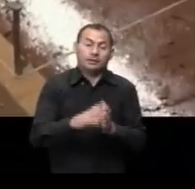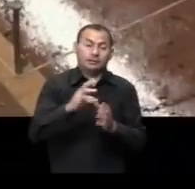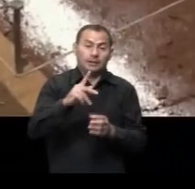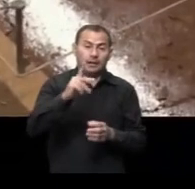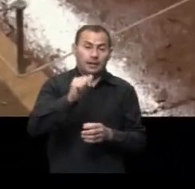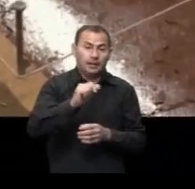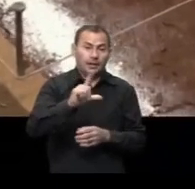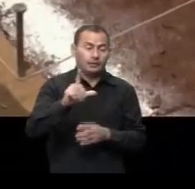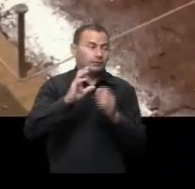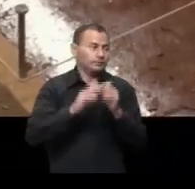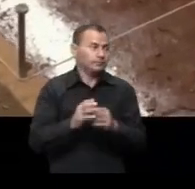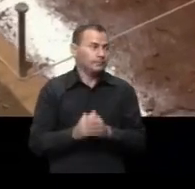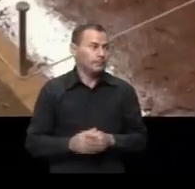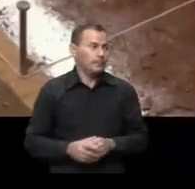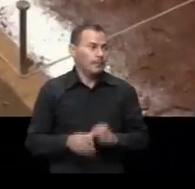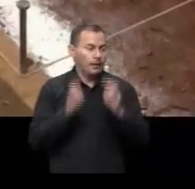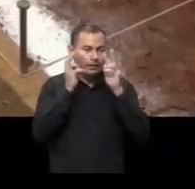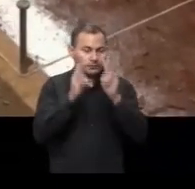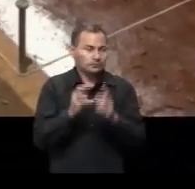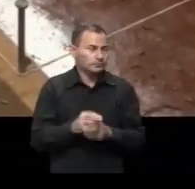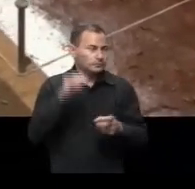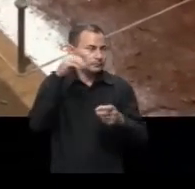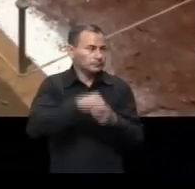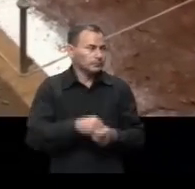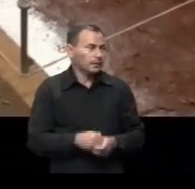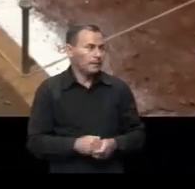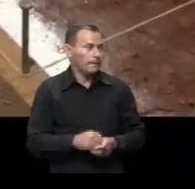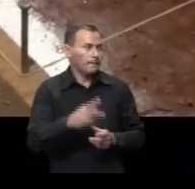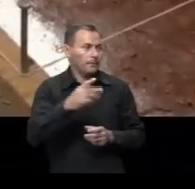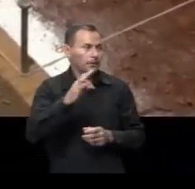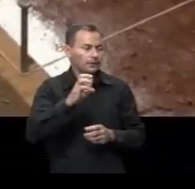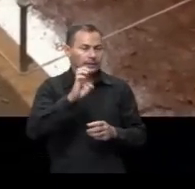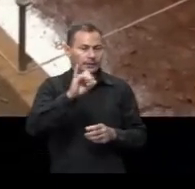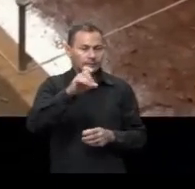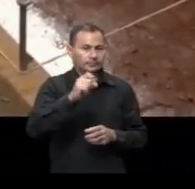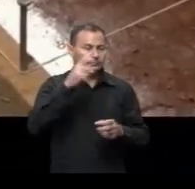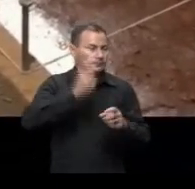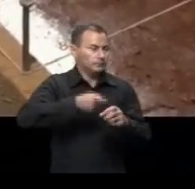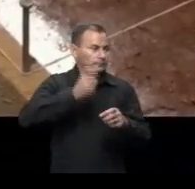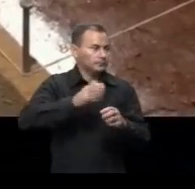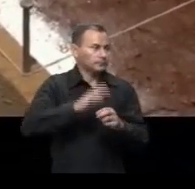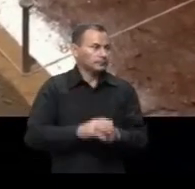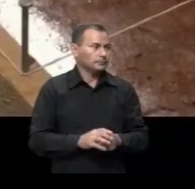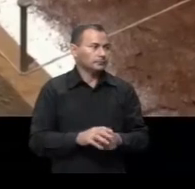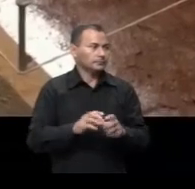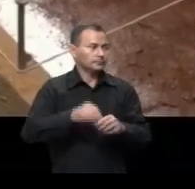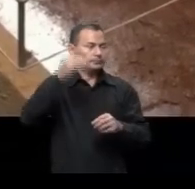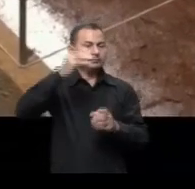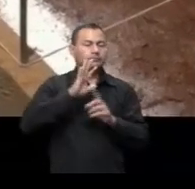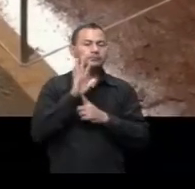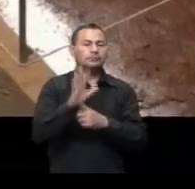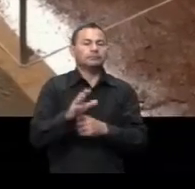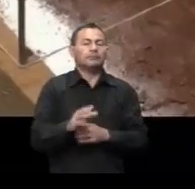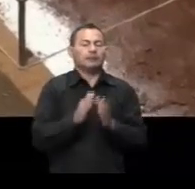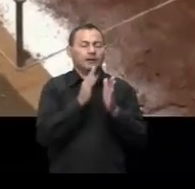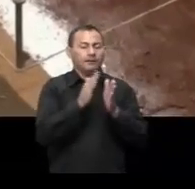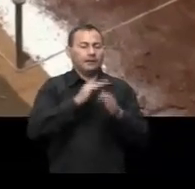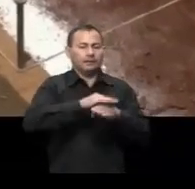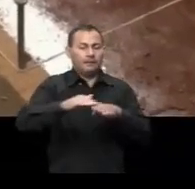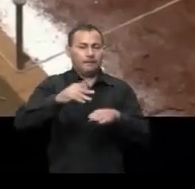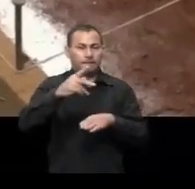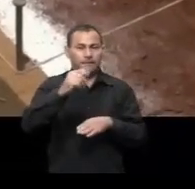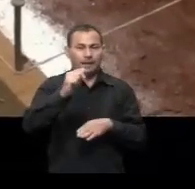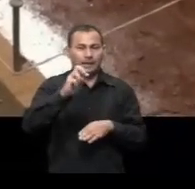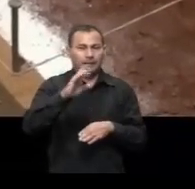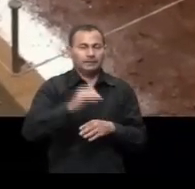cal, tá? Então, olha lá, ele cravou o ponto de eixo, aquele preguinho menor, e o prego maior indicando as faces da